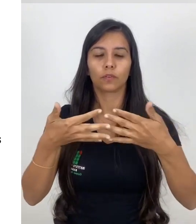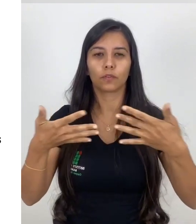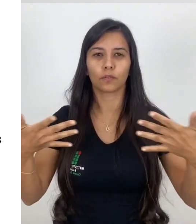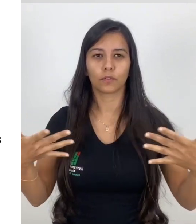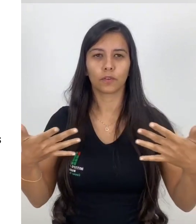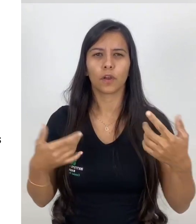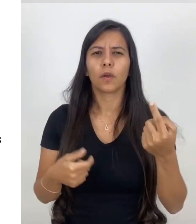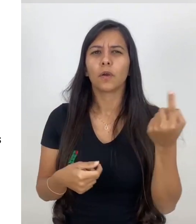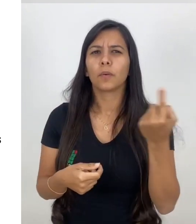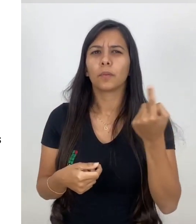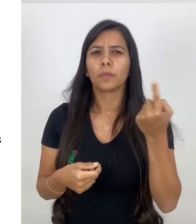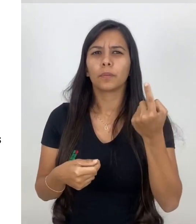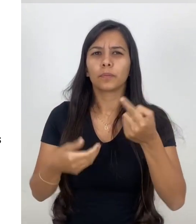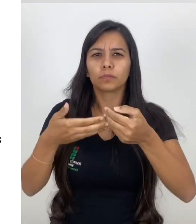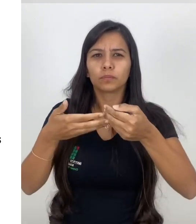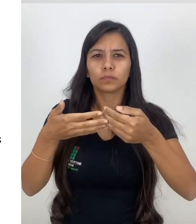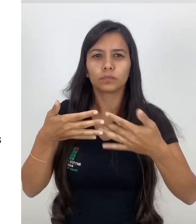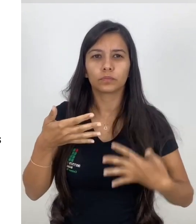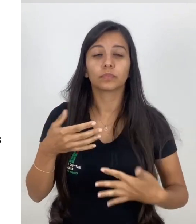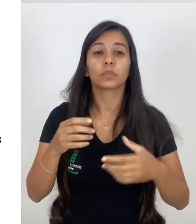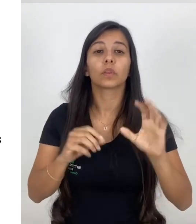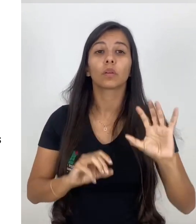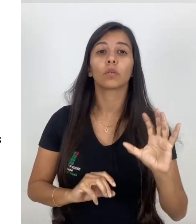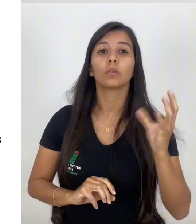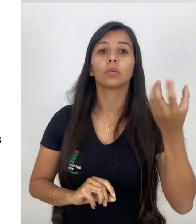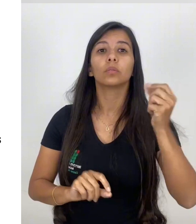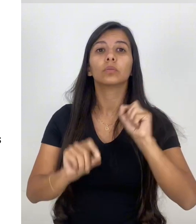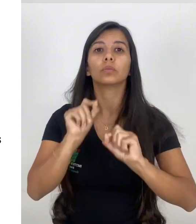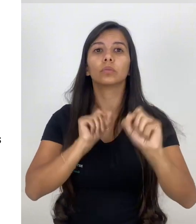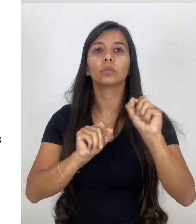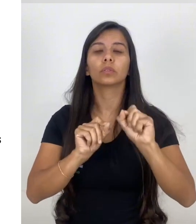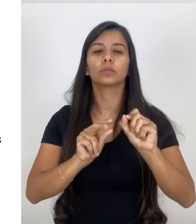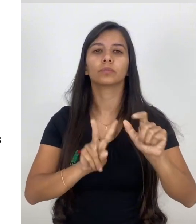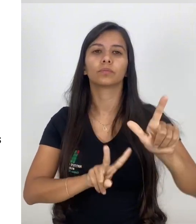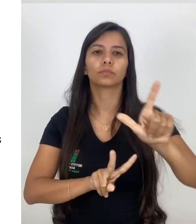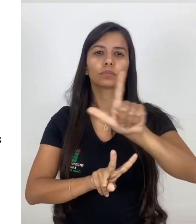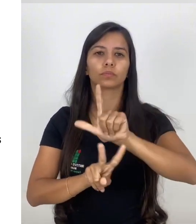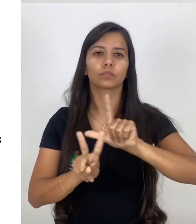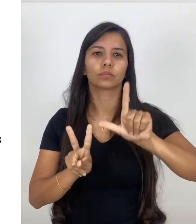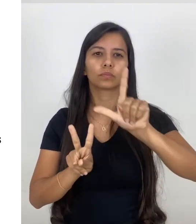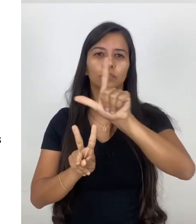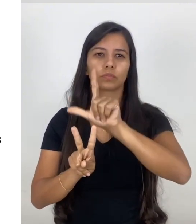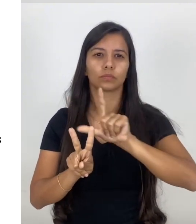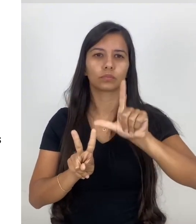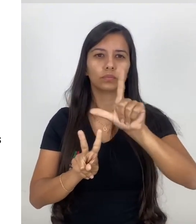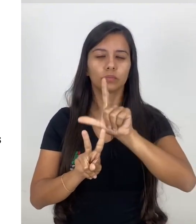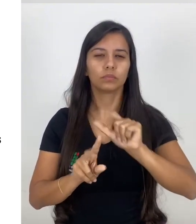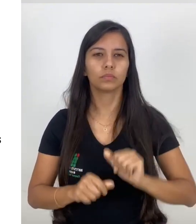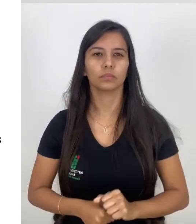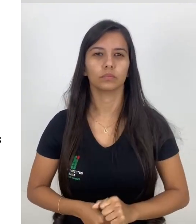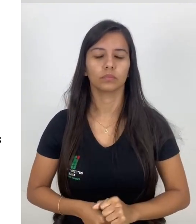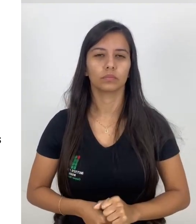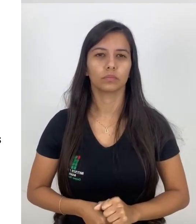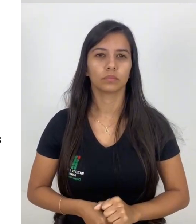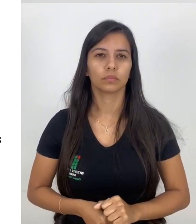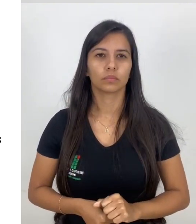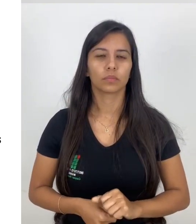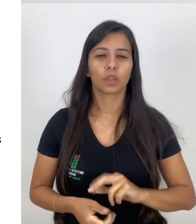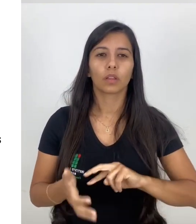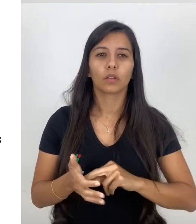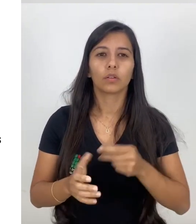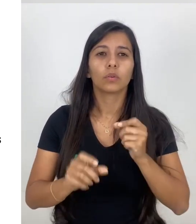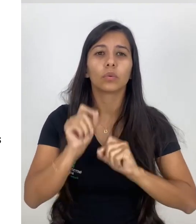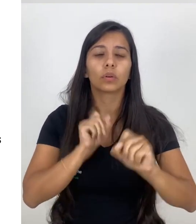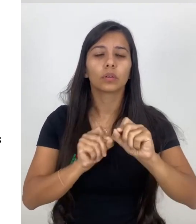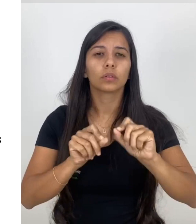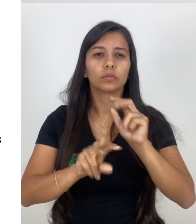1, lá na primeira subfase da prófase 1, ela vai viver o leptóteno. O leptóteno